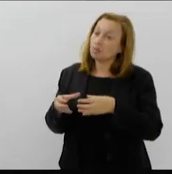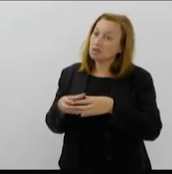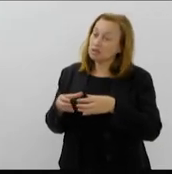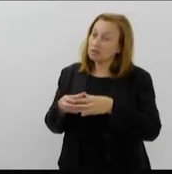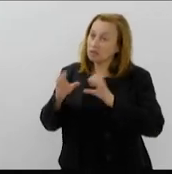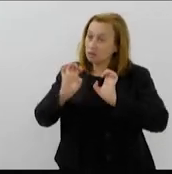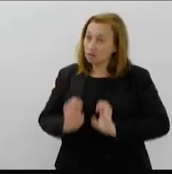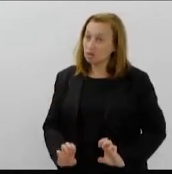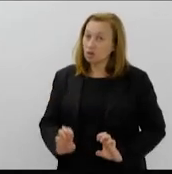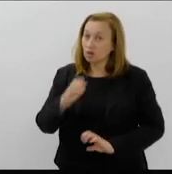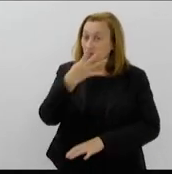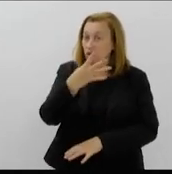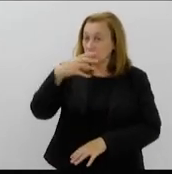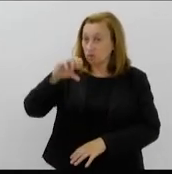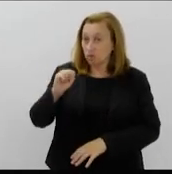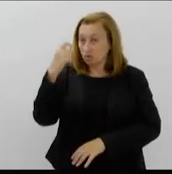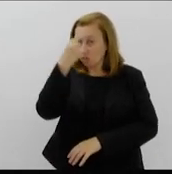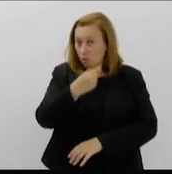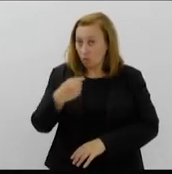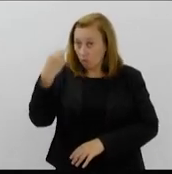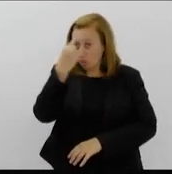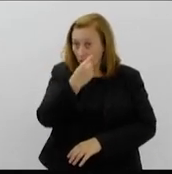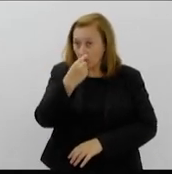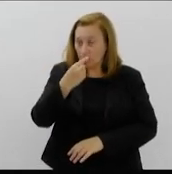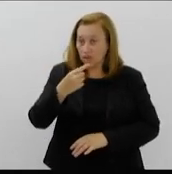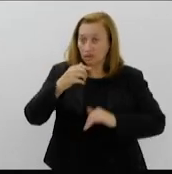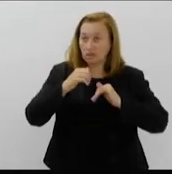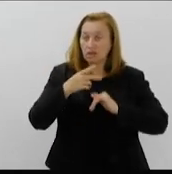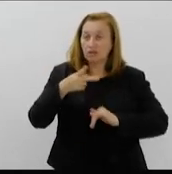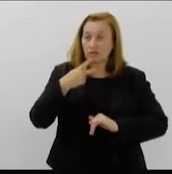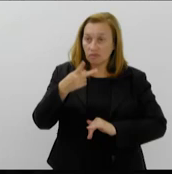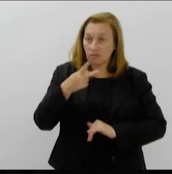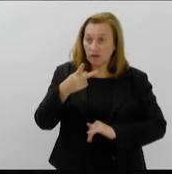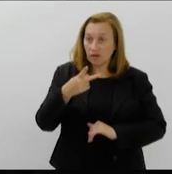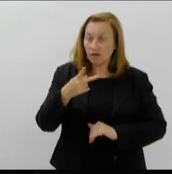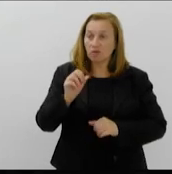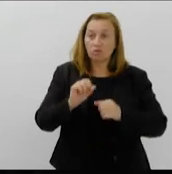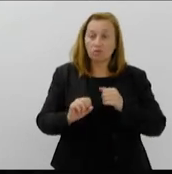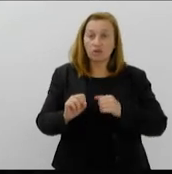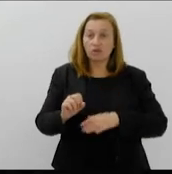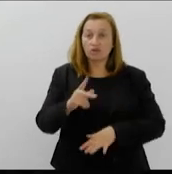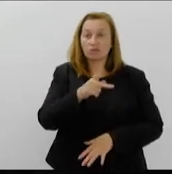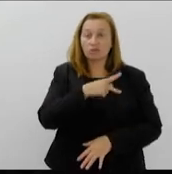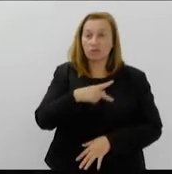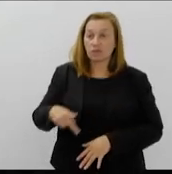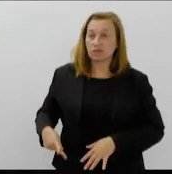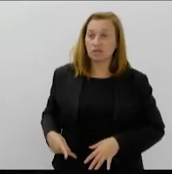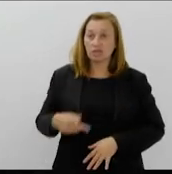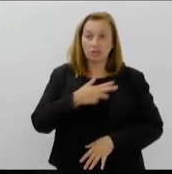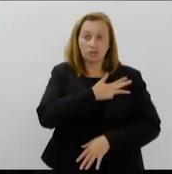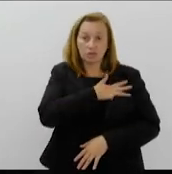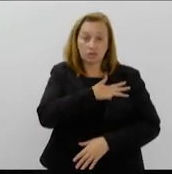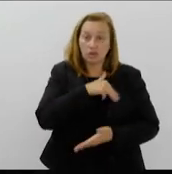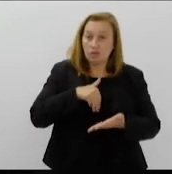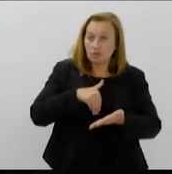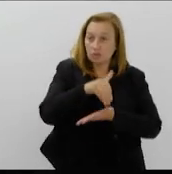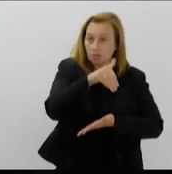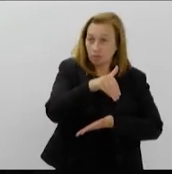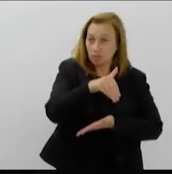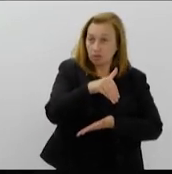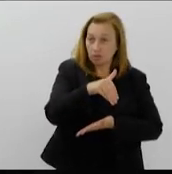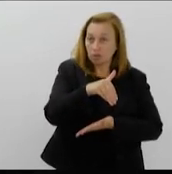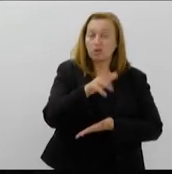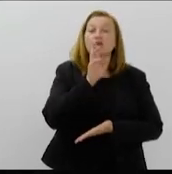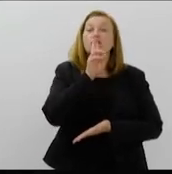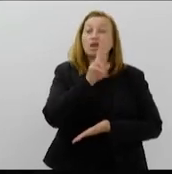de 48 horas se pronunciam publicamente, como fez o presidente Lula, demite, né, e dá